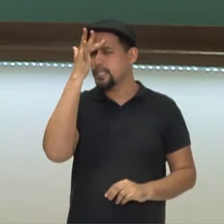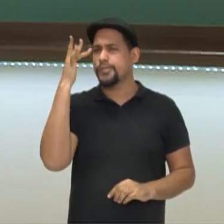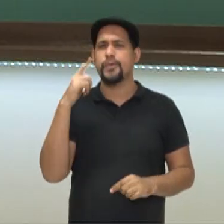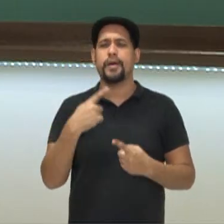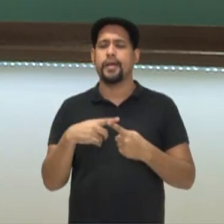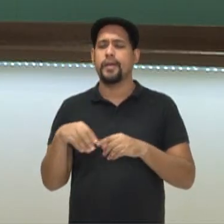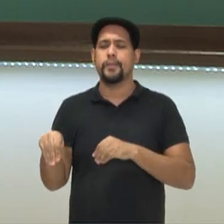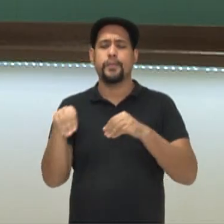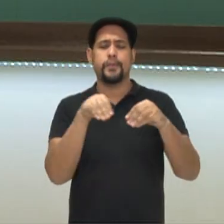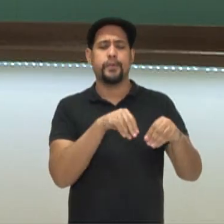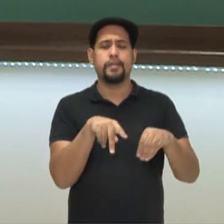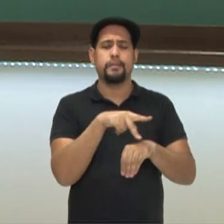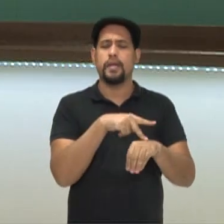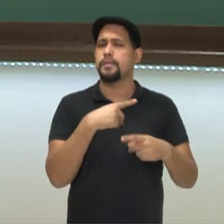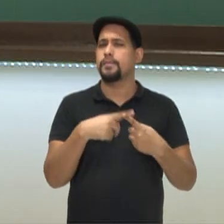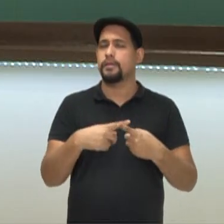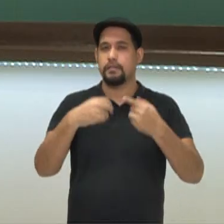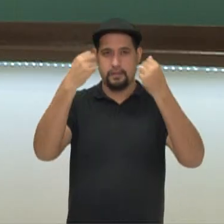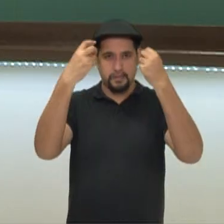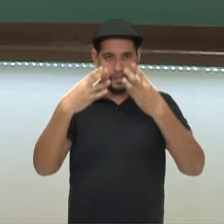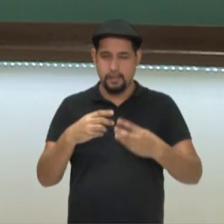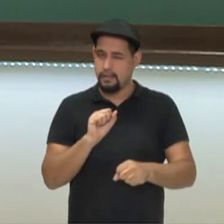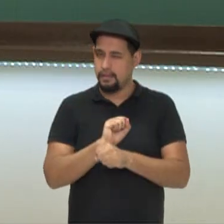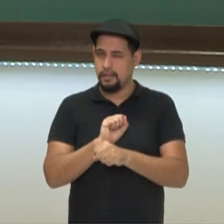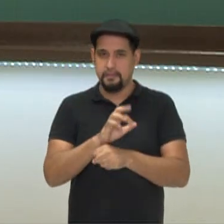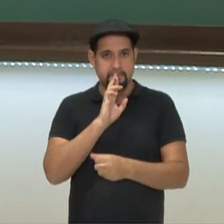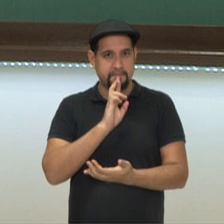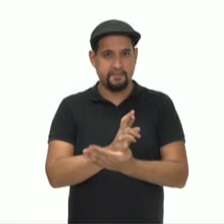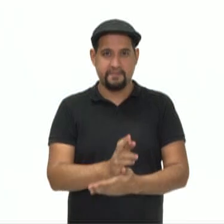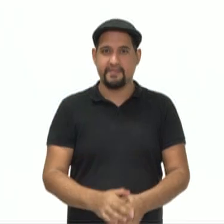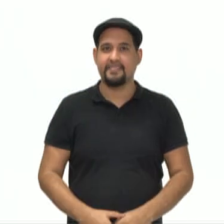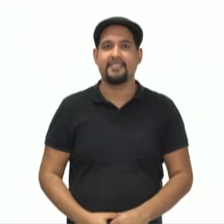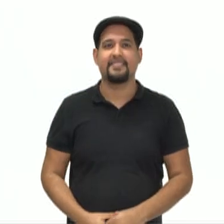ela sai? Explica aí para mim, você vai ter um tempinho para responder.